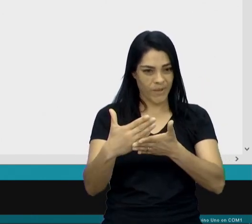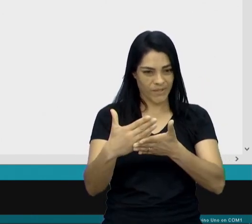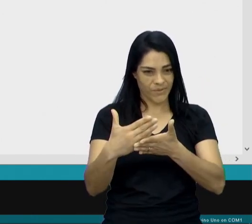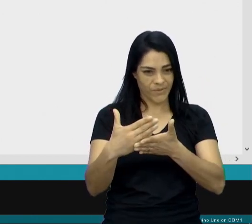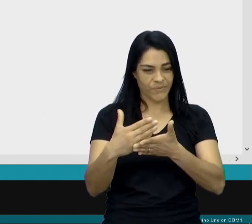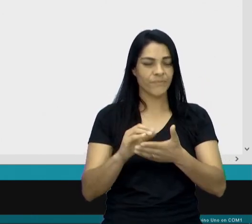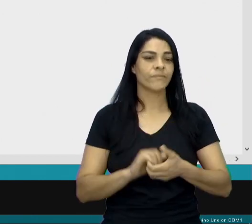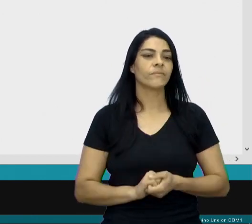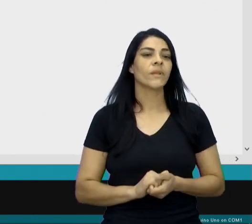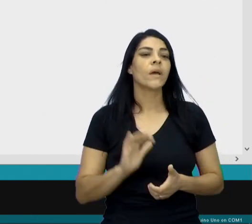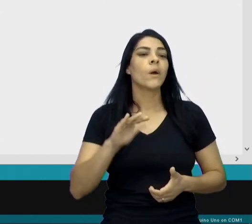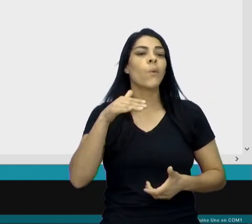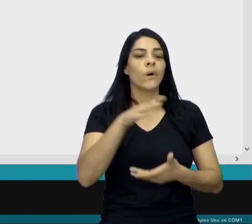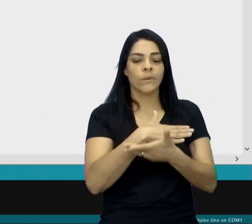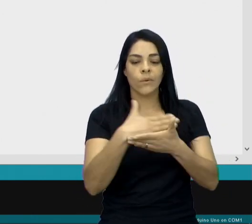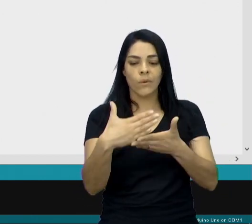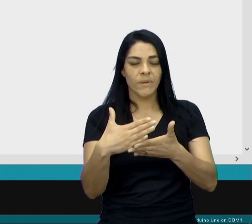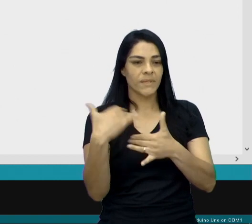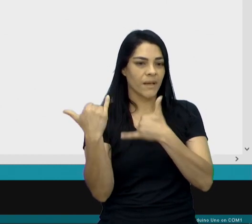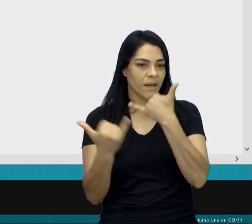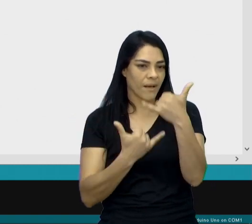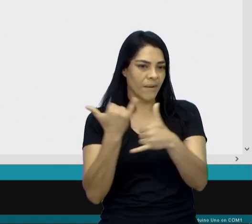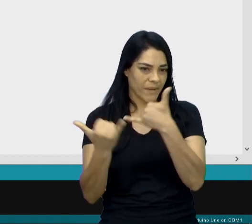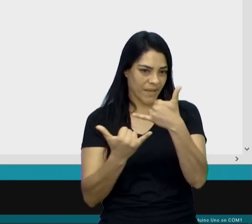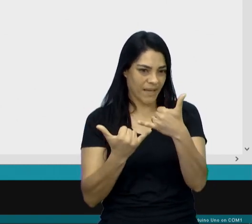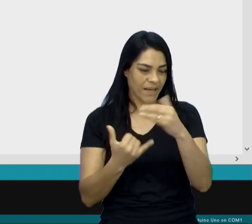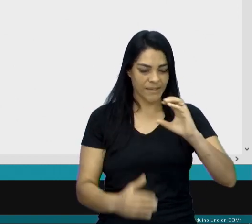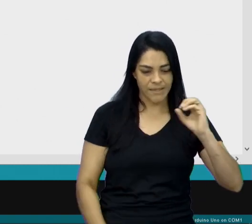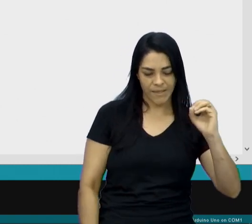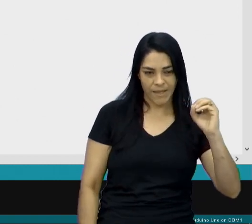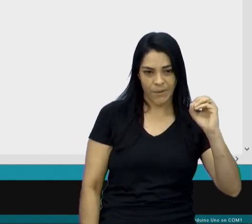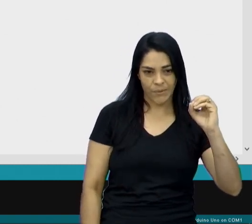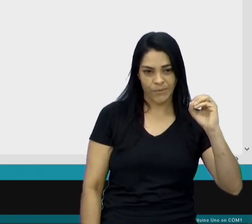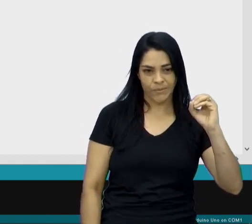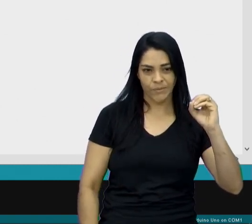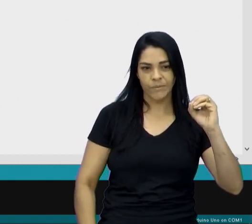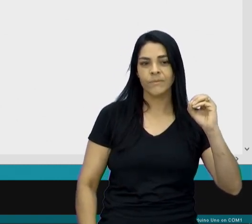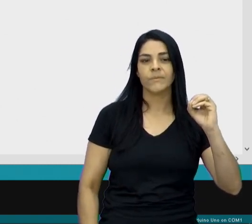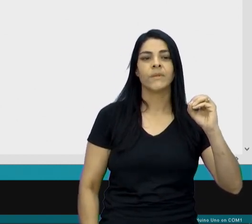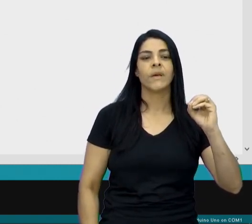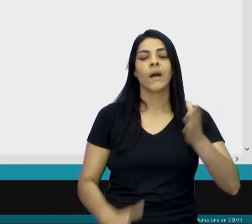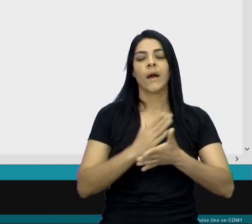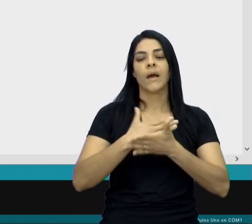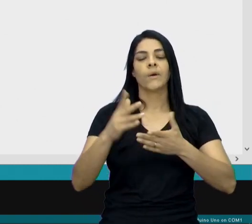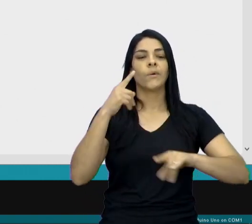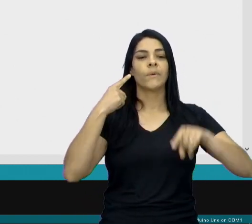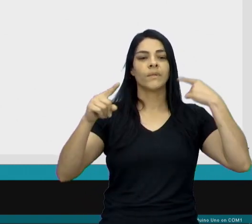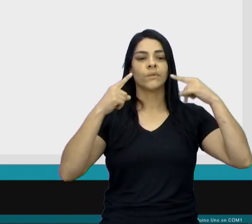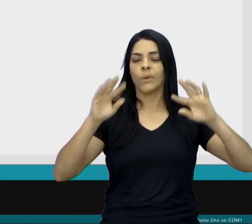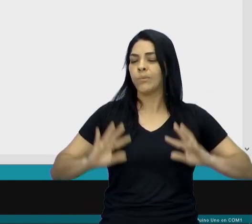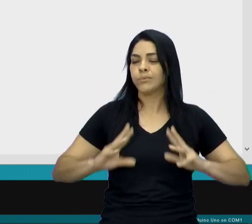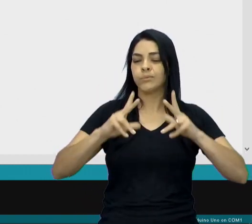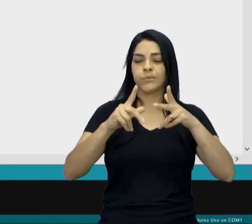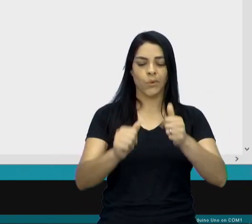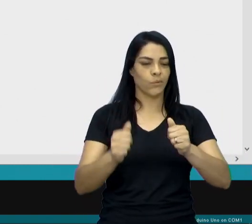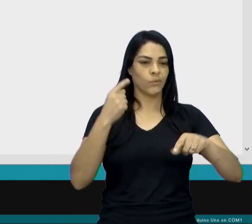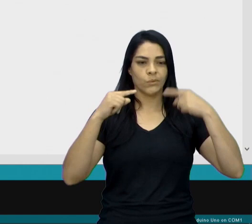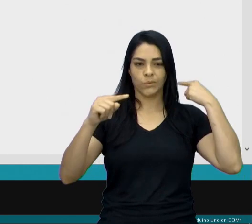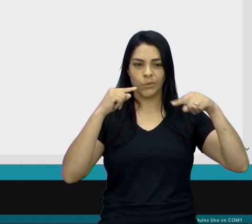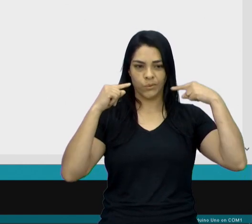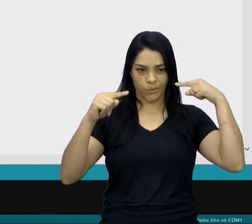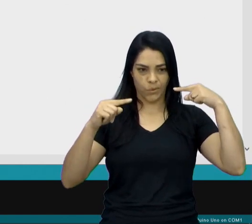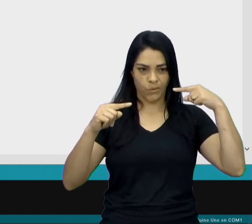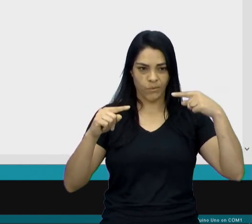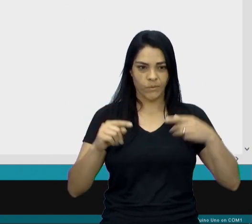vendo? Se, quando a rodada inicial for zero, quando tudo tá zerado, vai tocar um som. Todos os sons aqui, tá certo? E